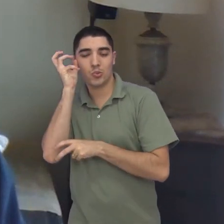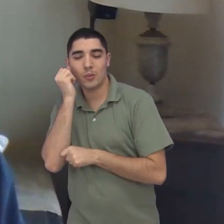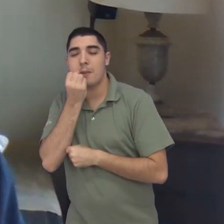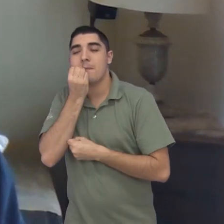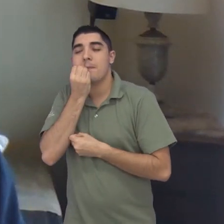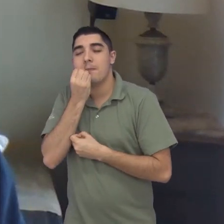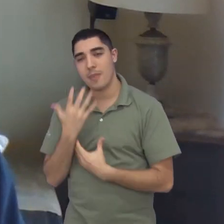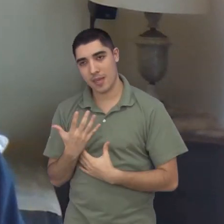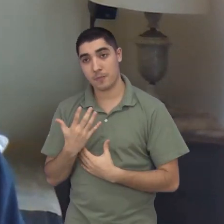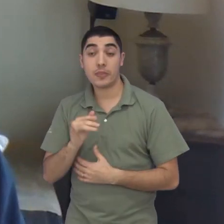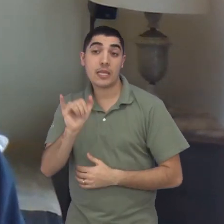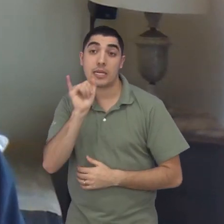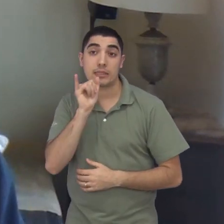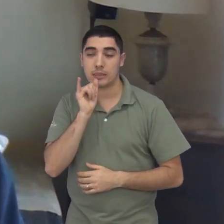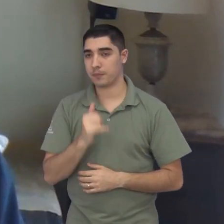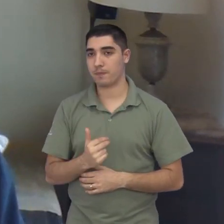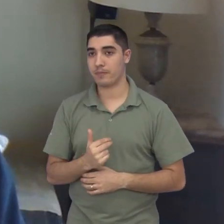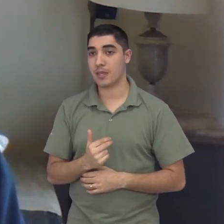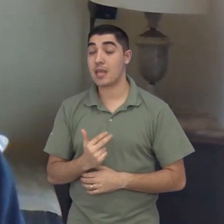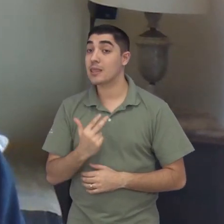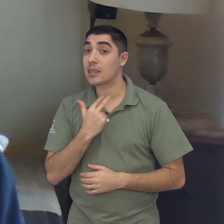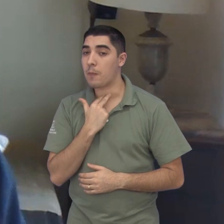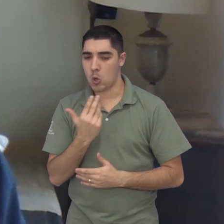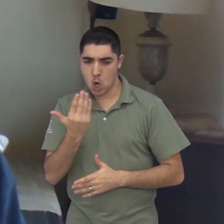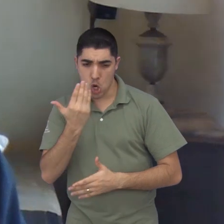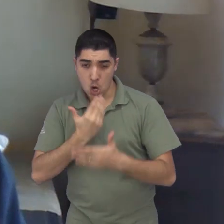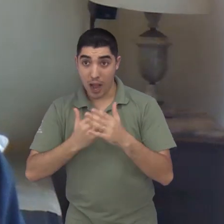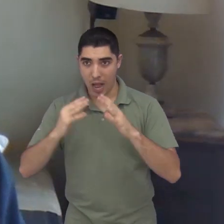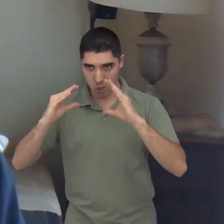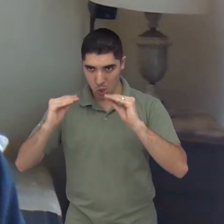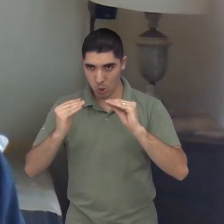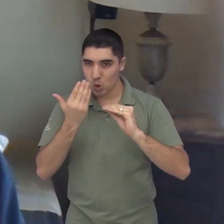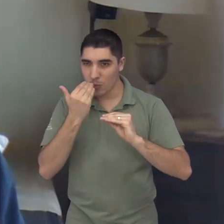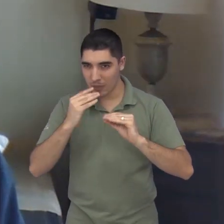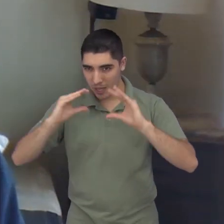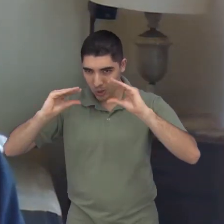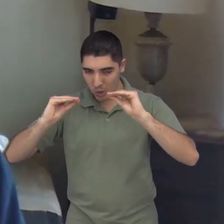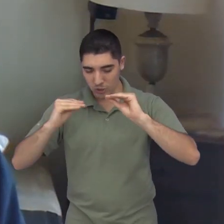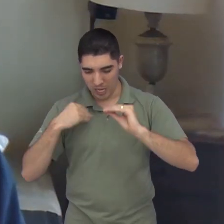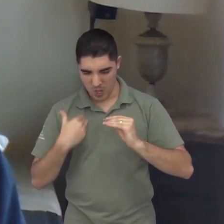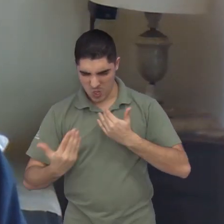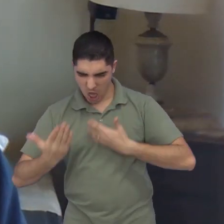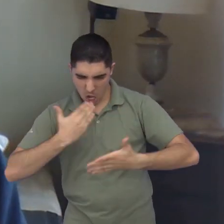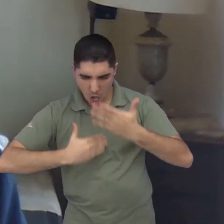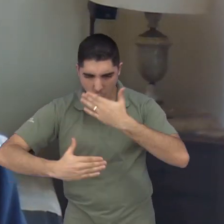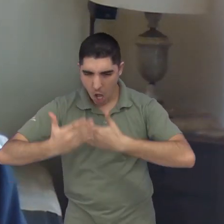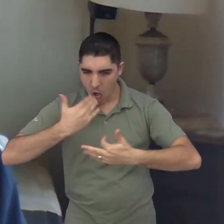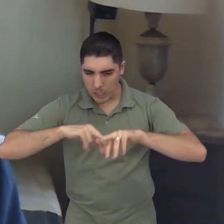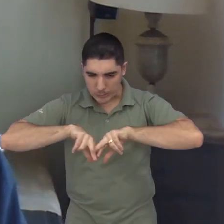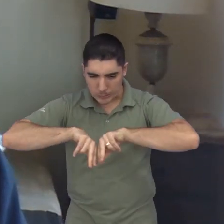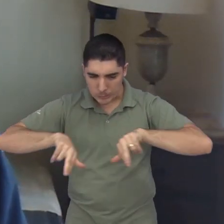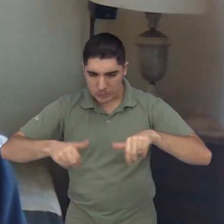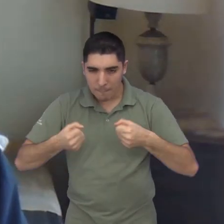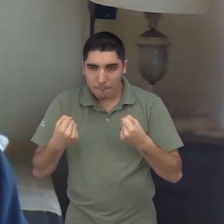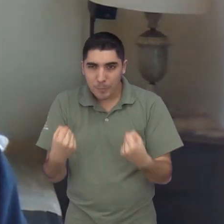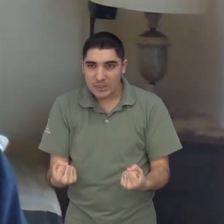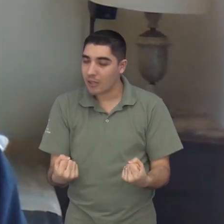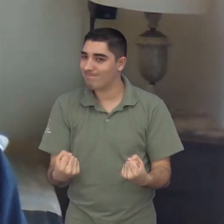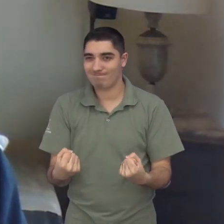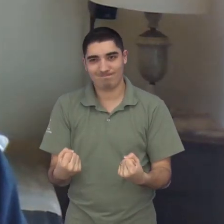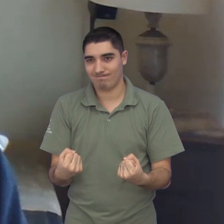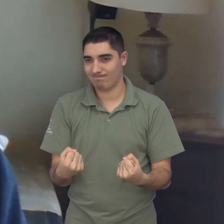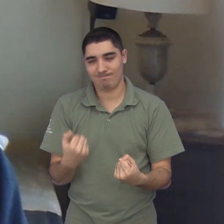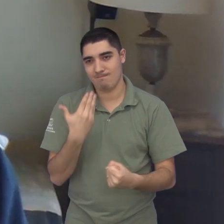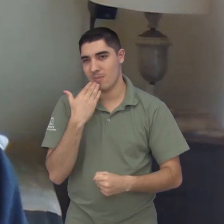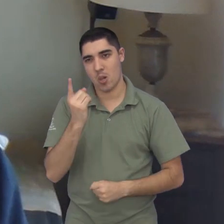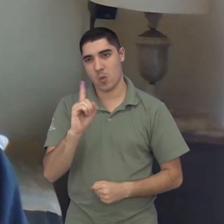Então, assim, não se alimentar muito pesado à noite no jantar. Essa digestão vai atrapalhar o seu sono.